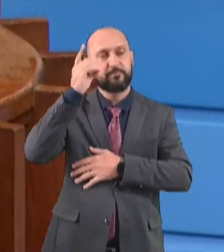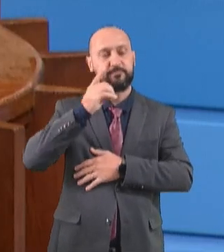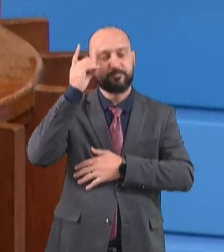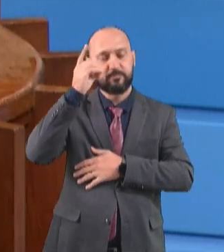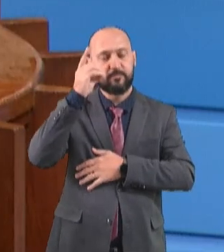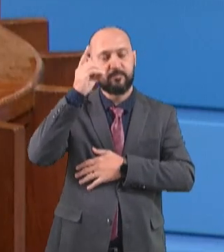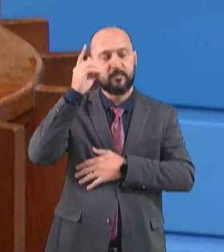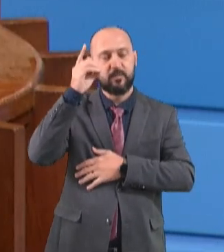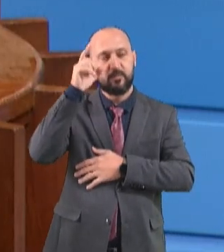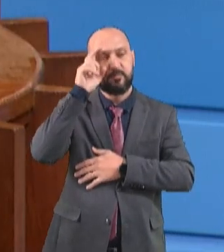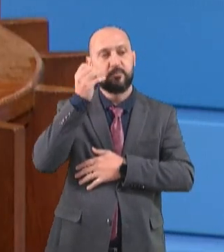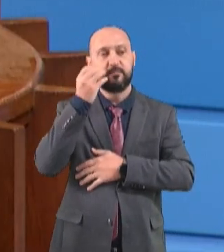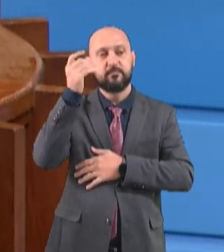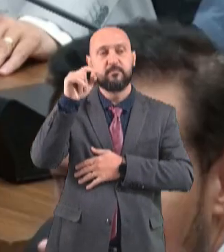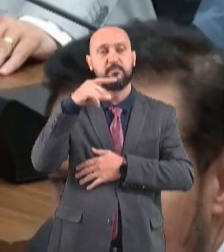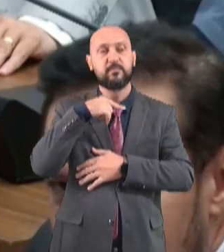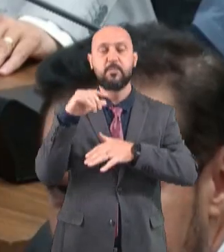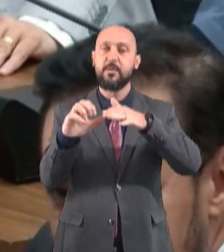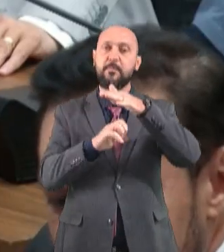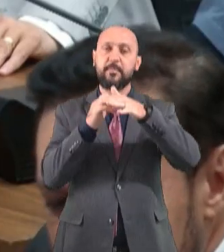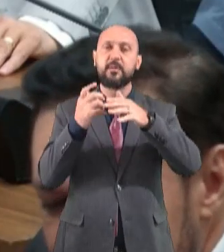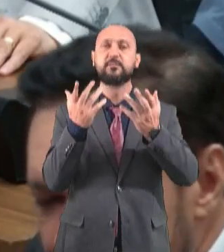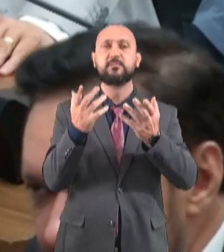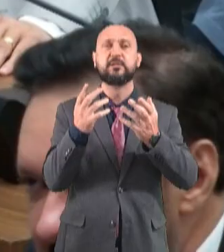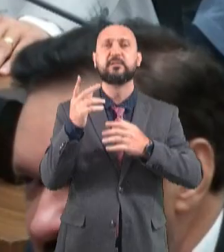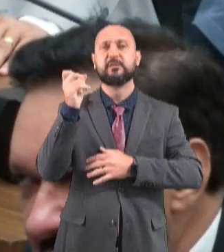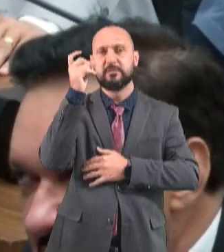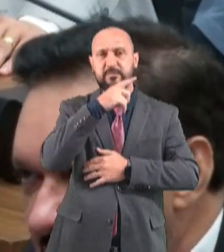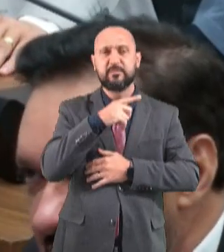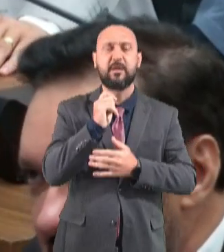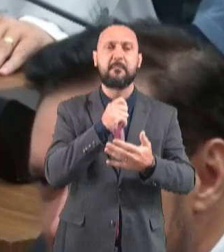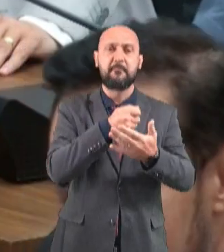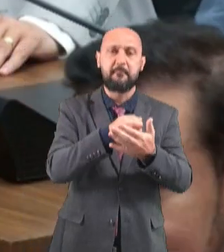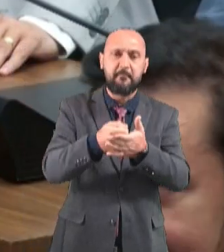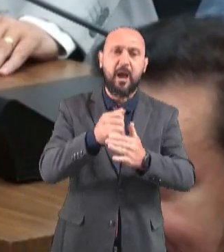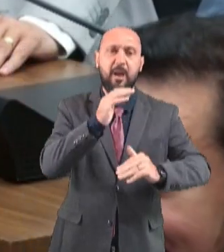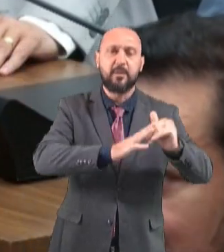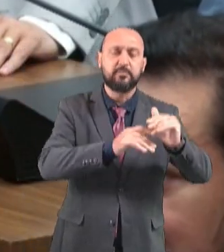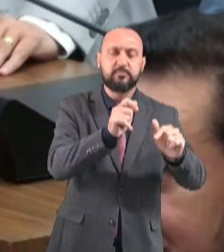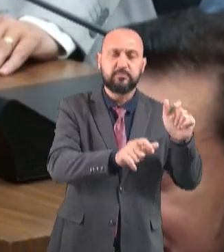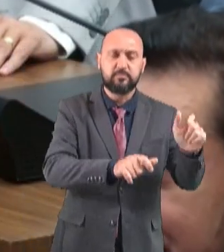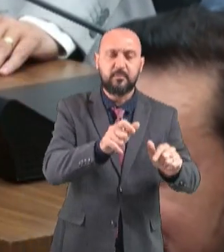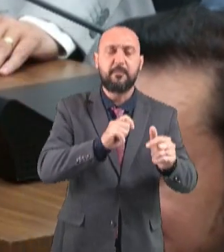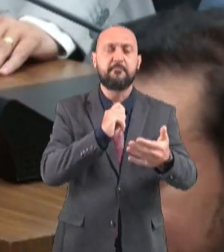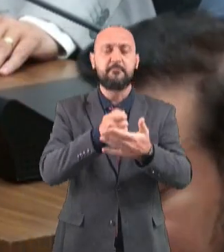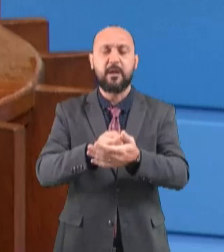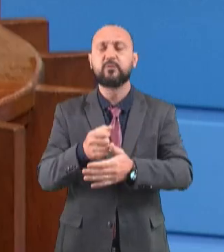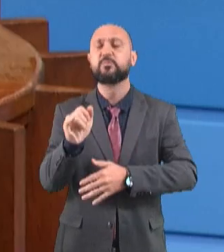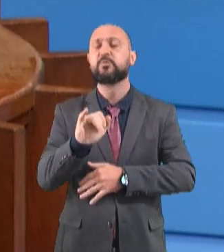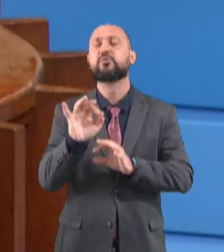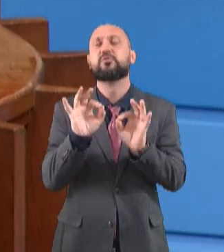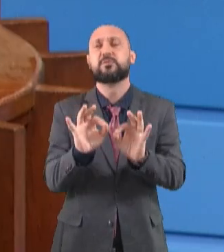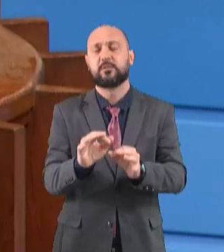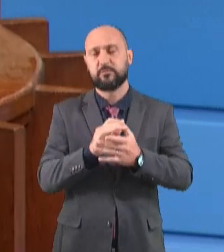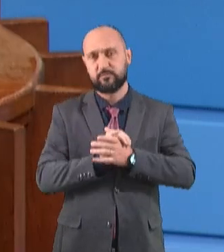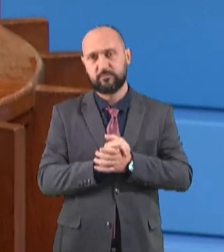Pedro Pedrociano Neto tem uma empresa e com toda a dificuldade paga servidor e paga os impostos em dia.